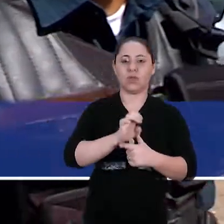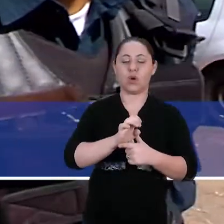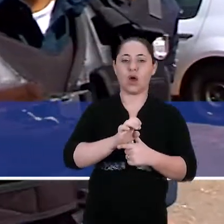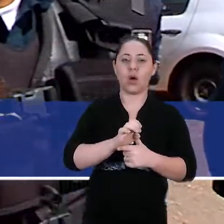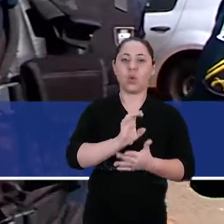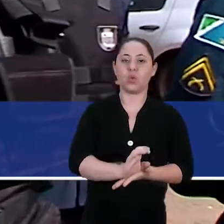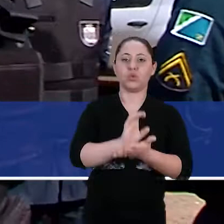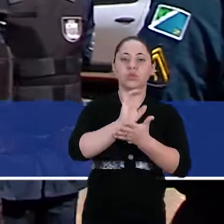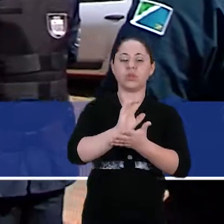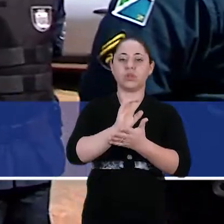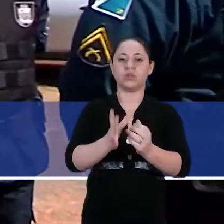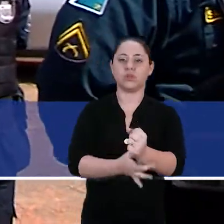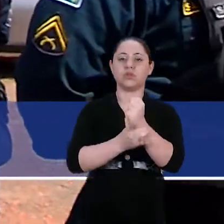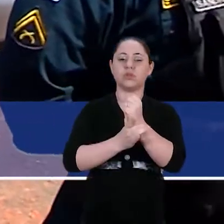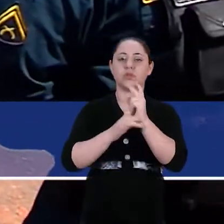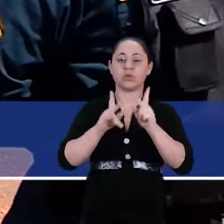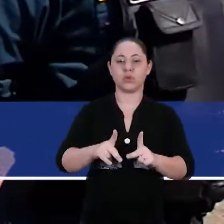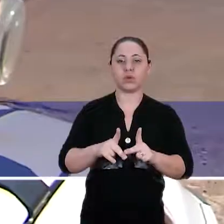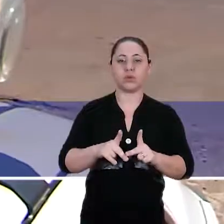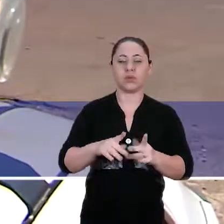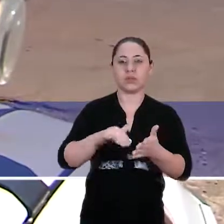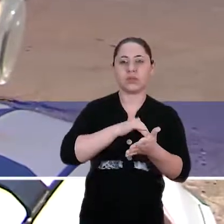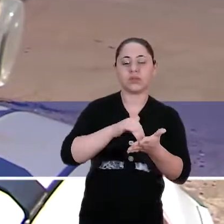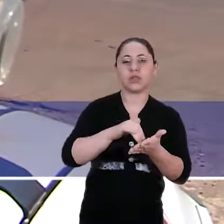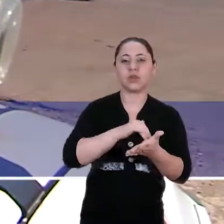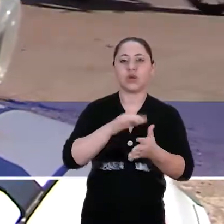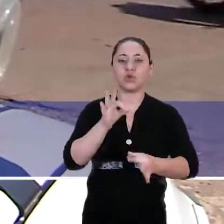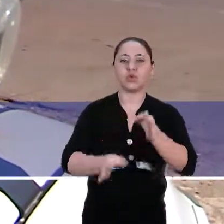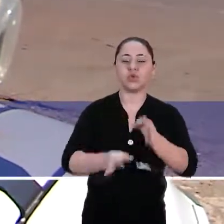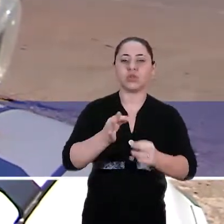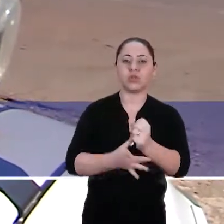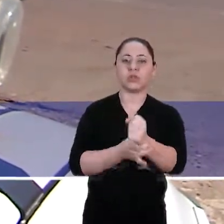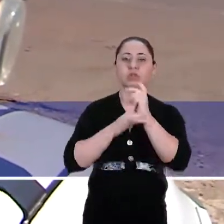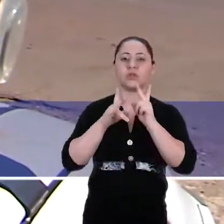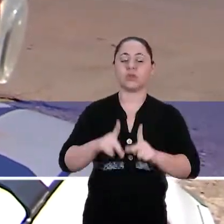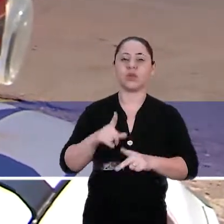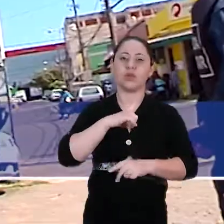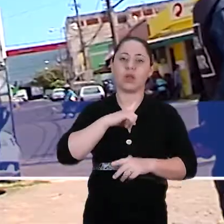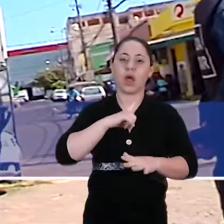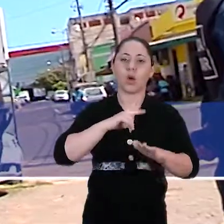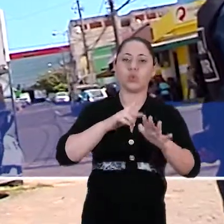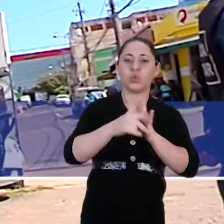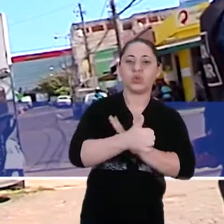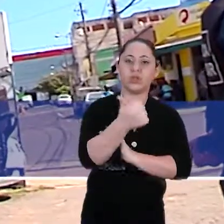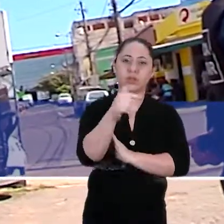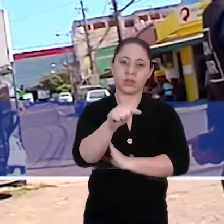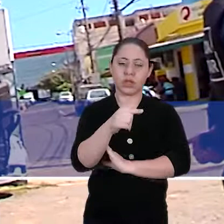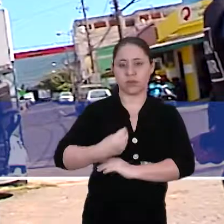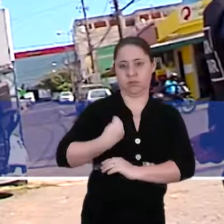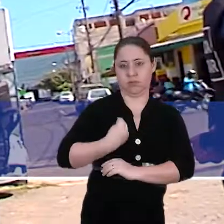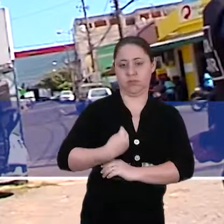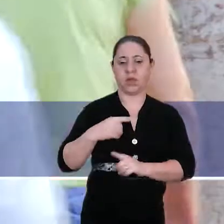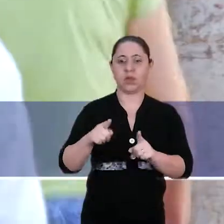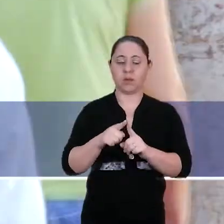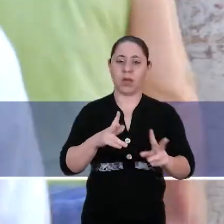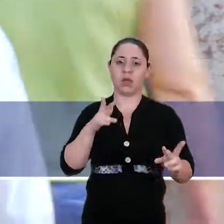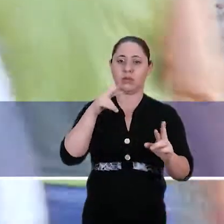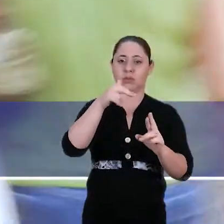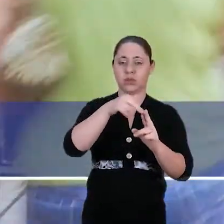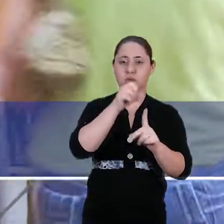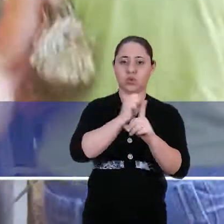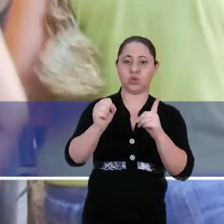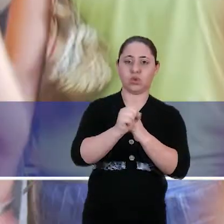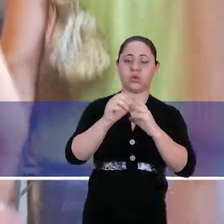o Conselho de Segurança Pública será presidido pelo secretário de Justiça e Segurança Pública e terá outros 17 integrantes,